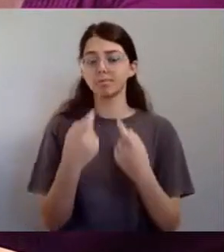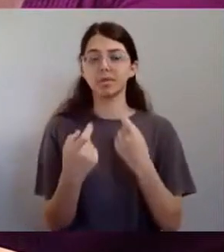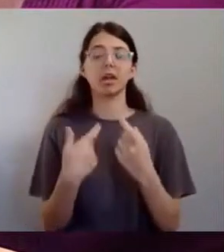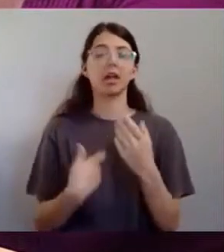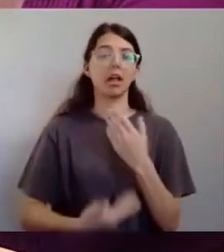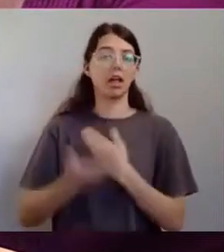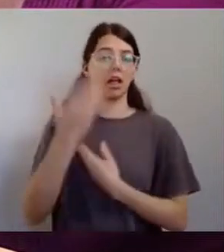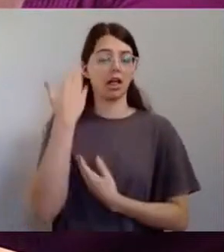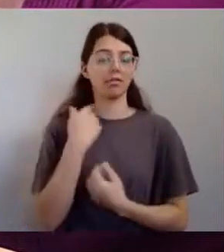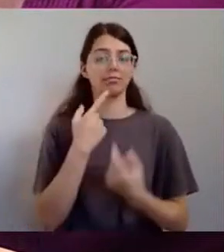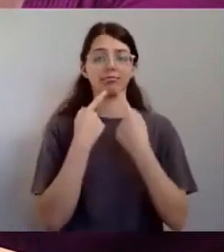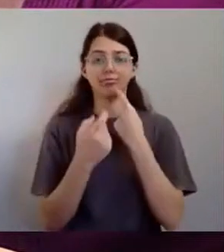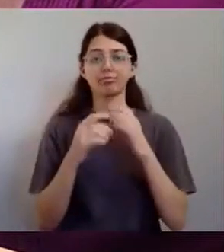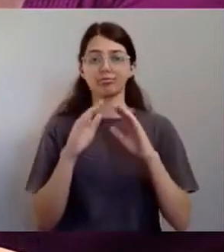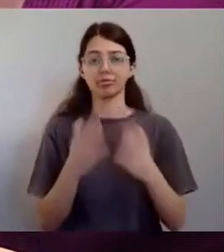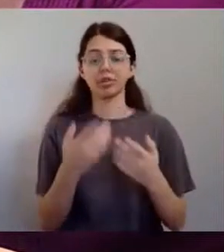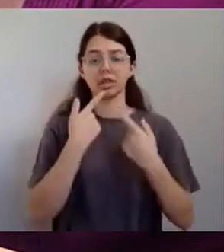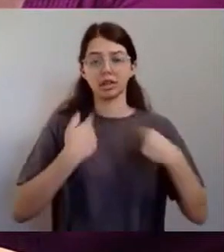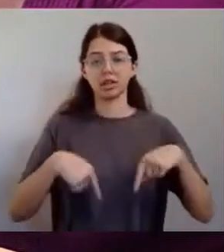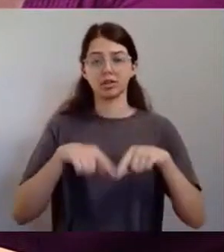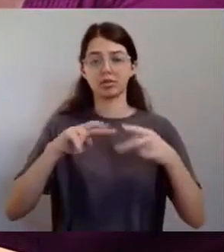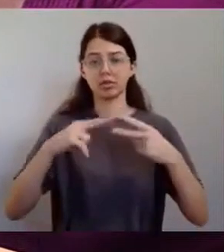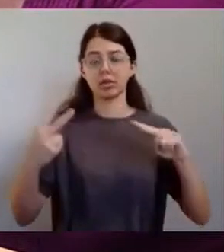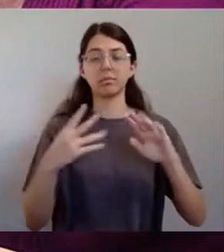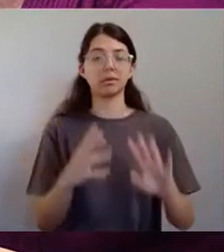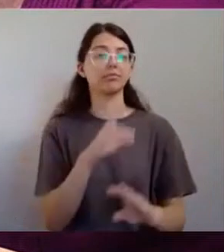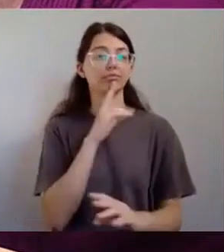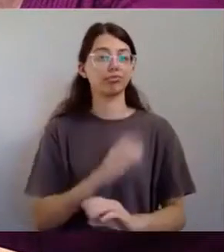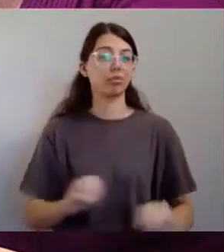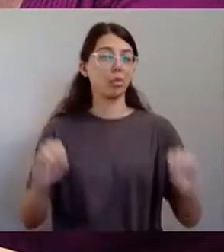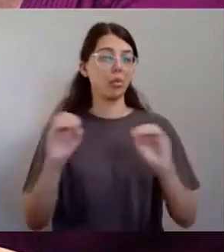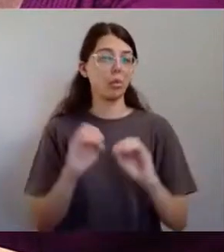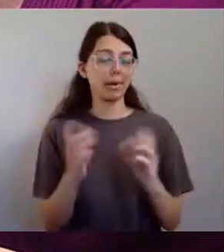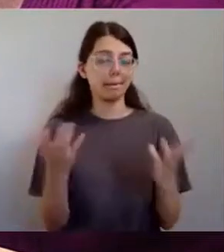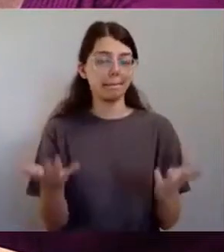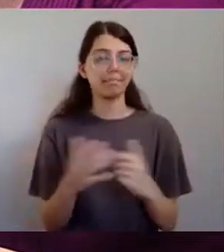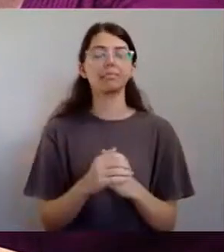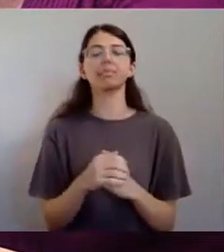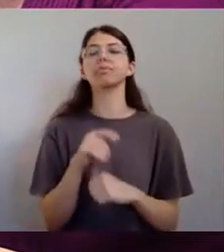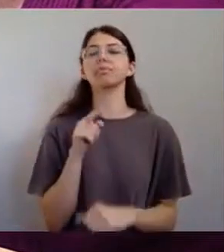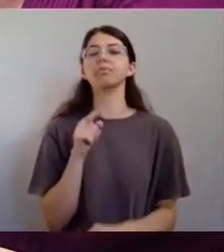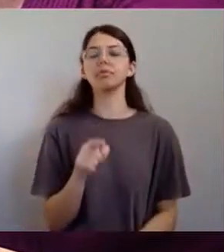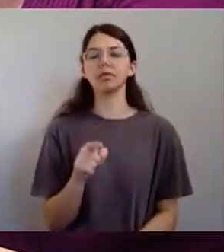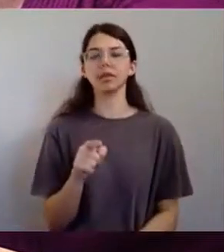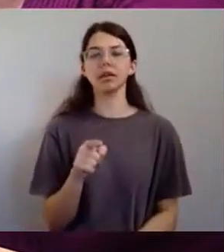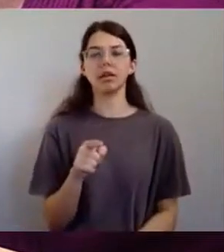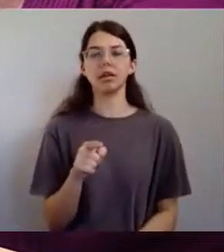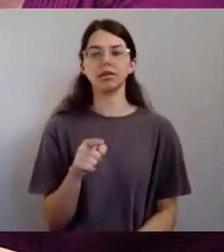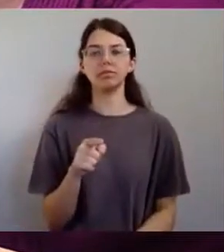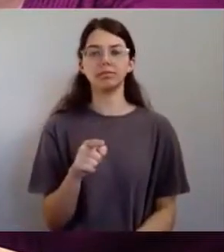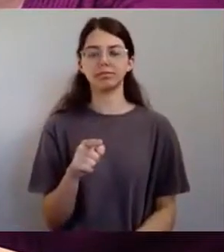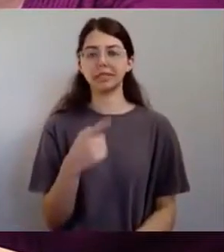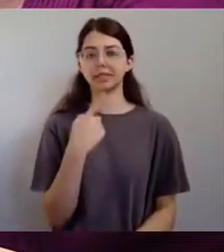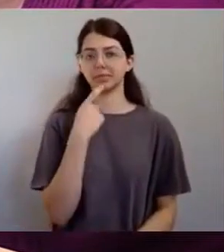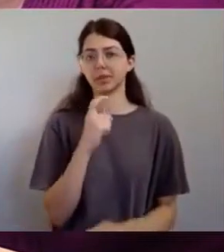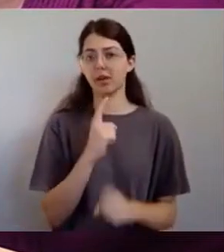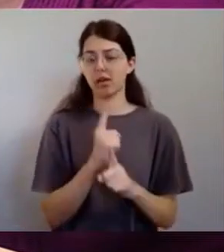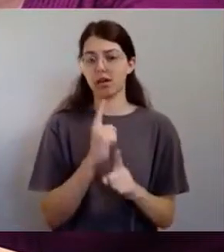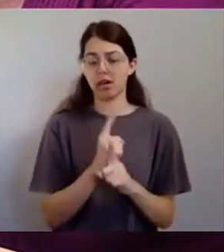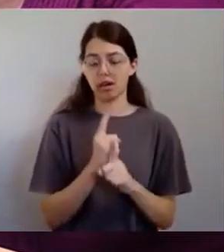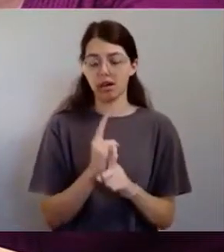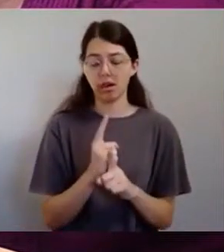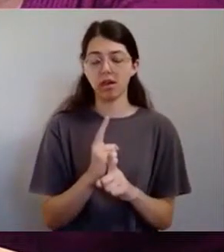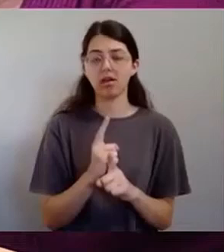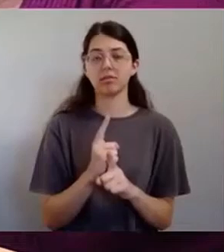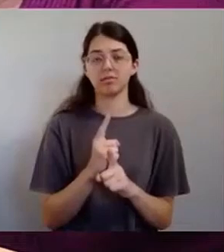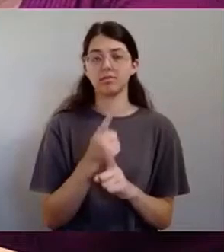também colocadas na reunião de Câmara, mas que não foram respondidas. Será esta a mesma questão que já coloquei também, a mesma questão a